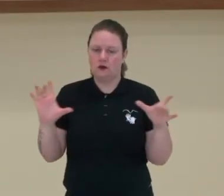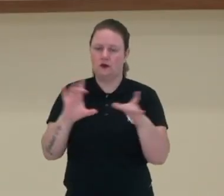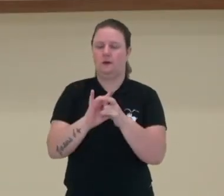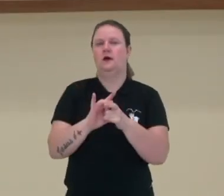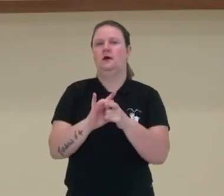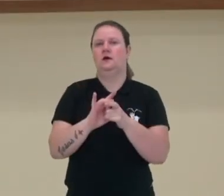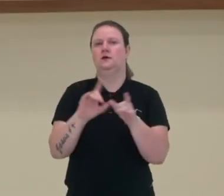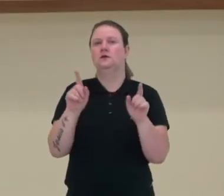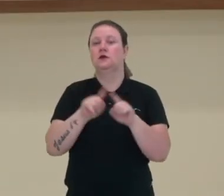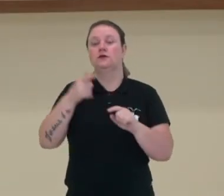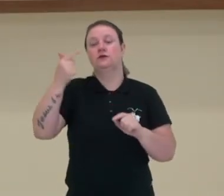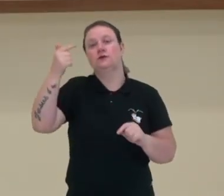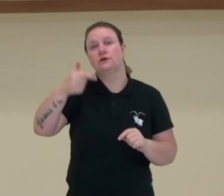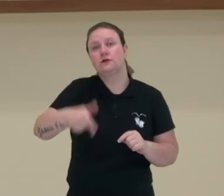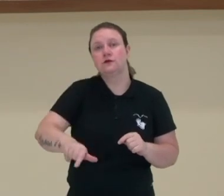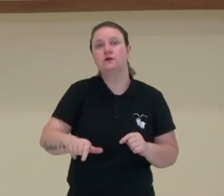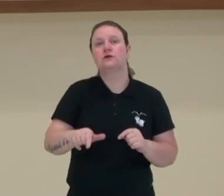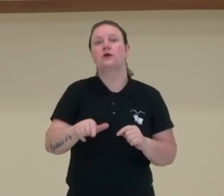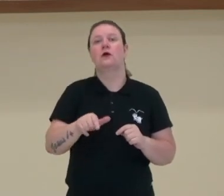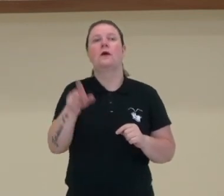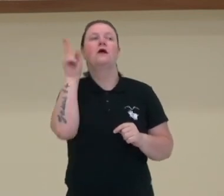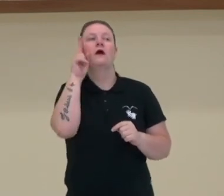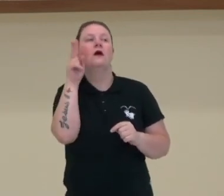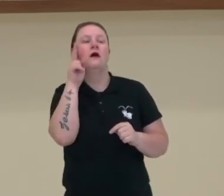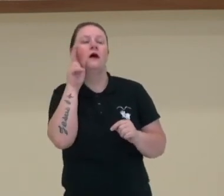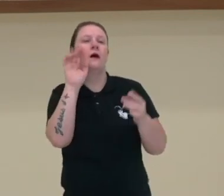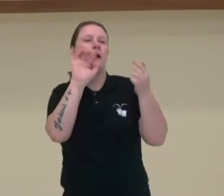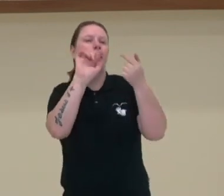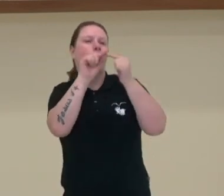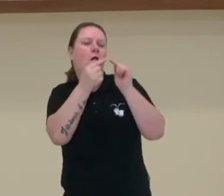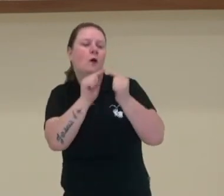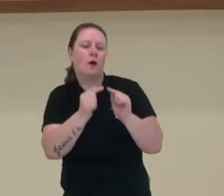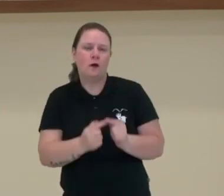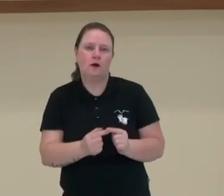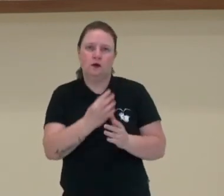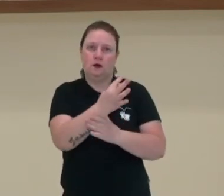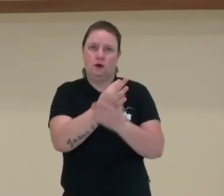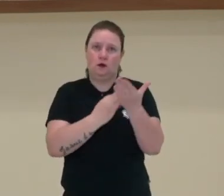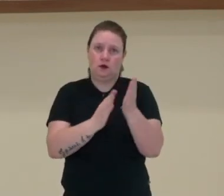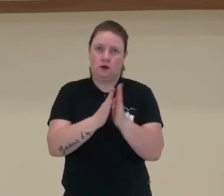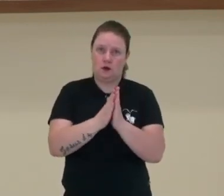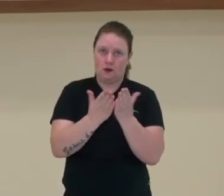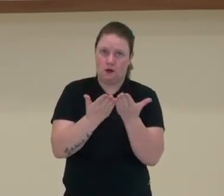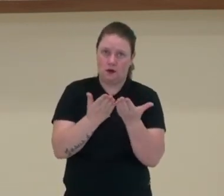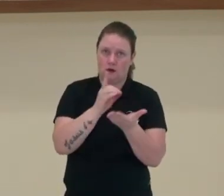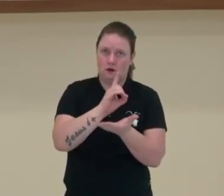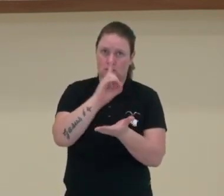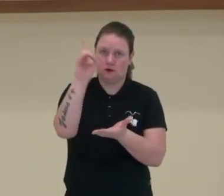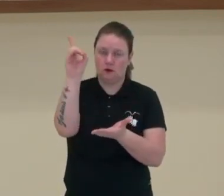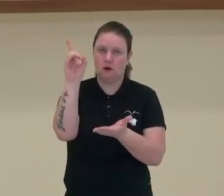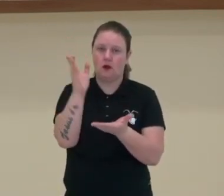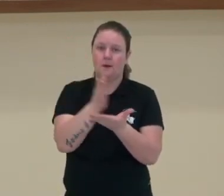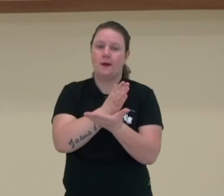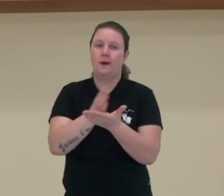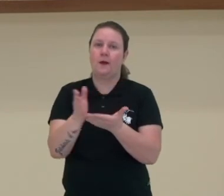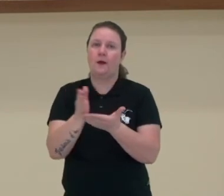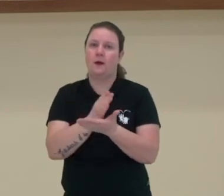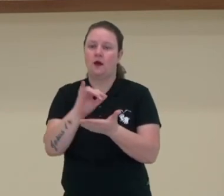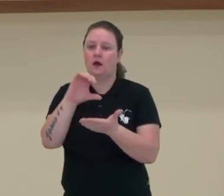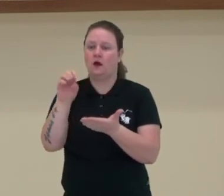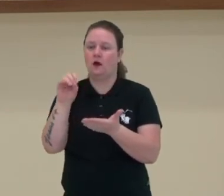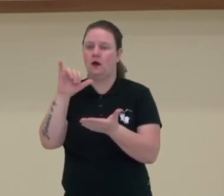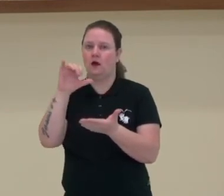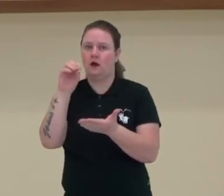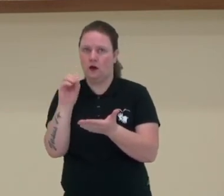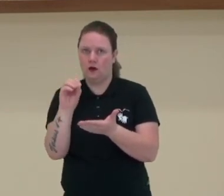Então, novamente, ele faz aí uma relação com o texto bíblico, que é a questão do separar o joio do trigo.